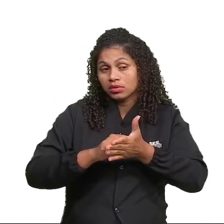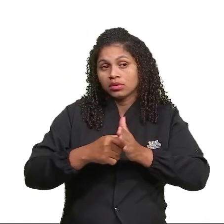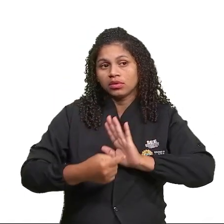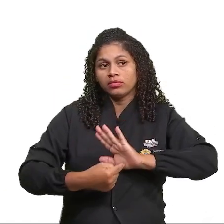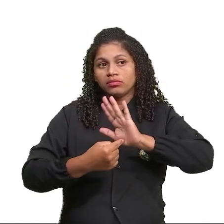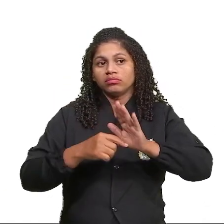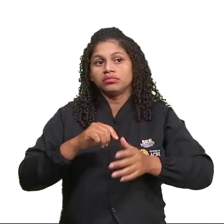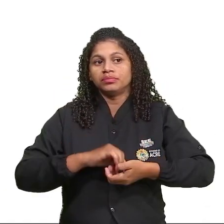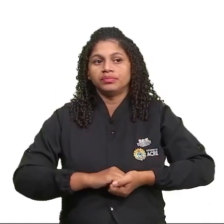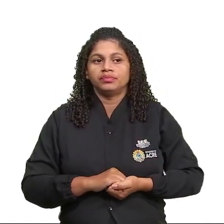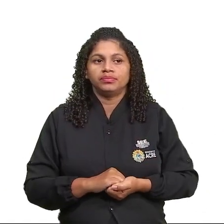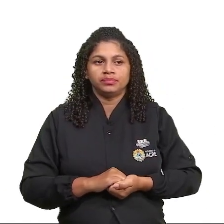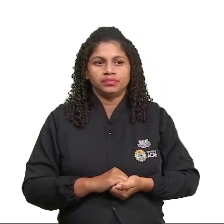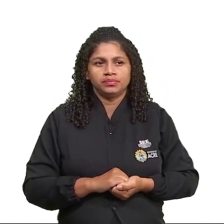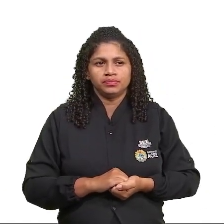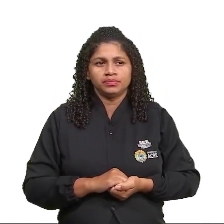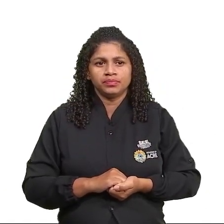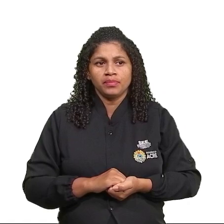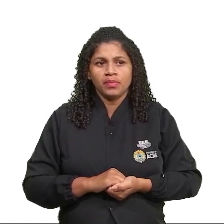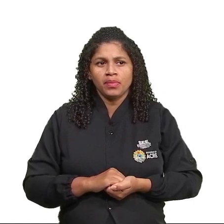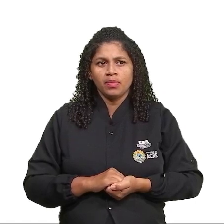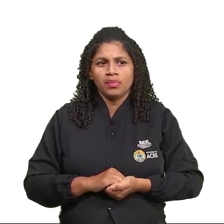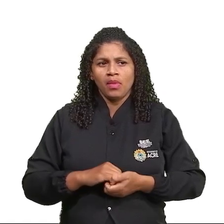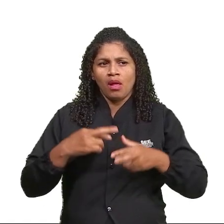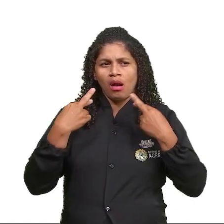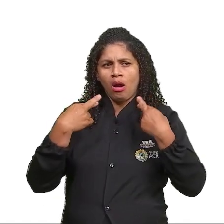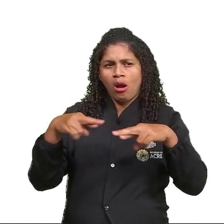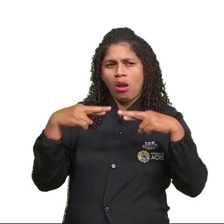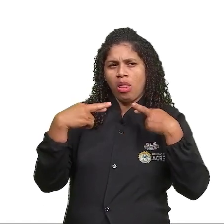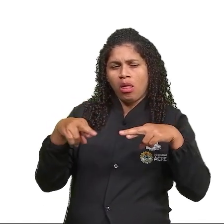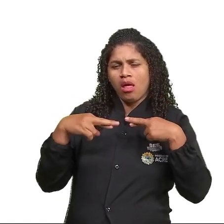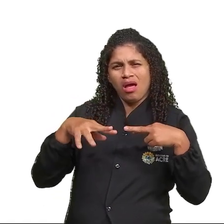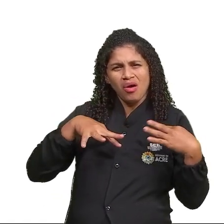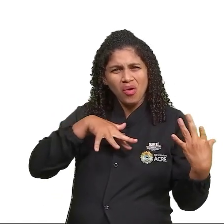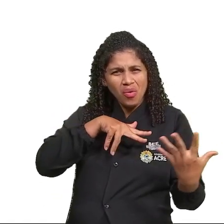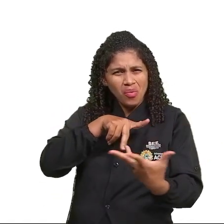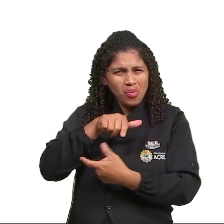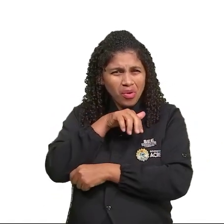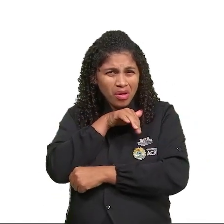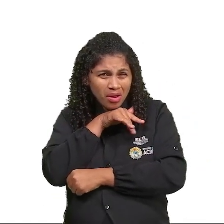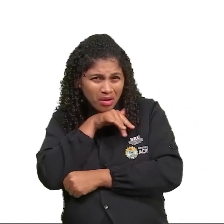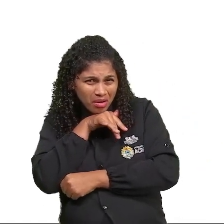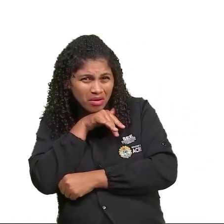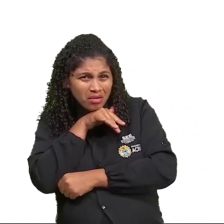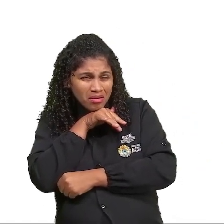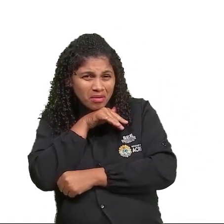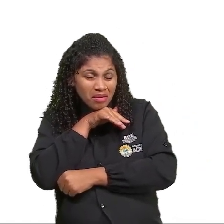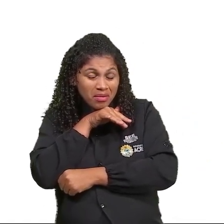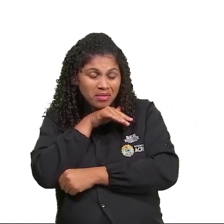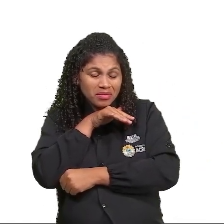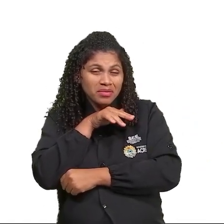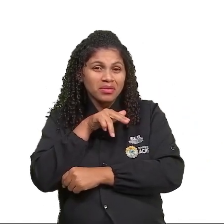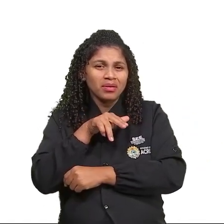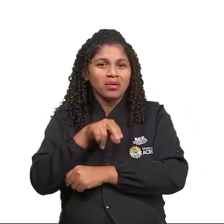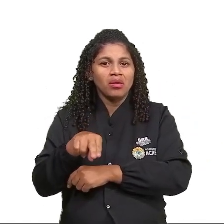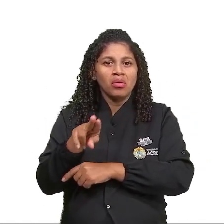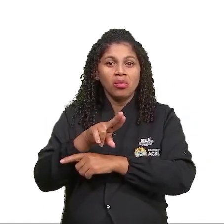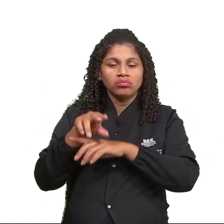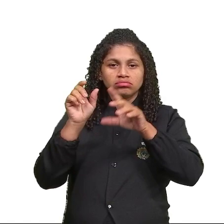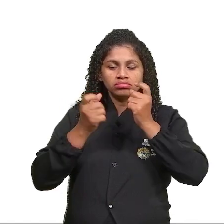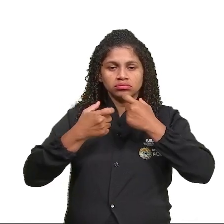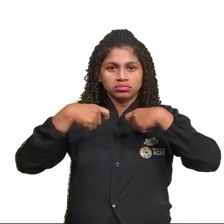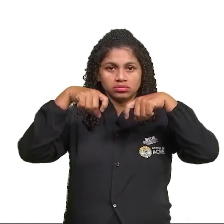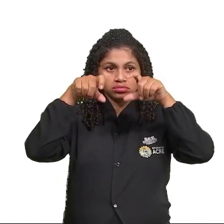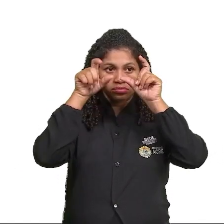ó: reclame, se o mundo não vai bem aos seus olhos, use lentes ou transforme